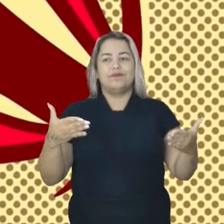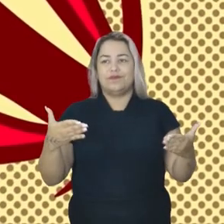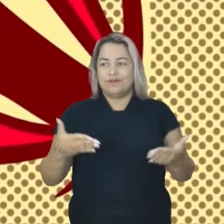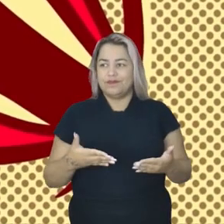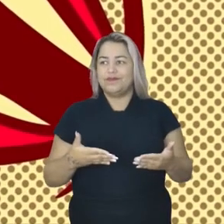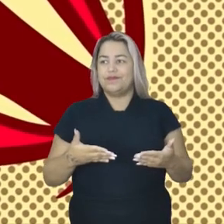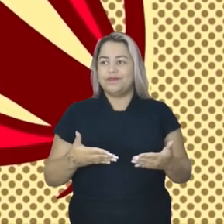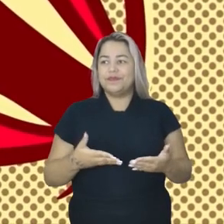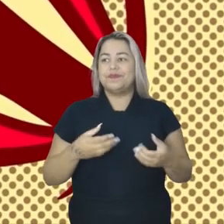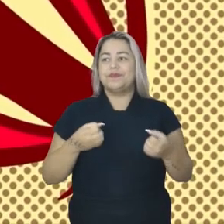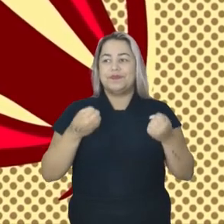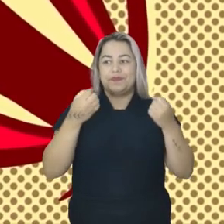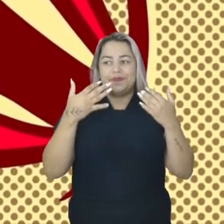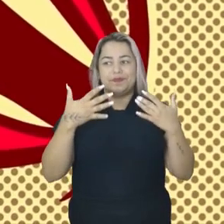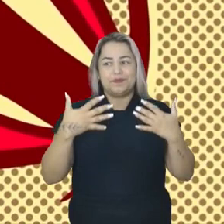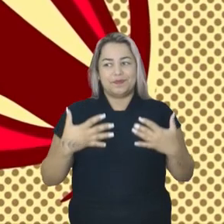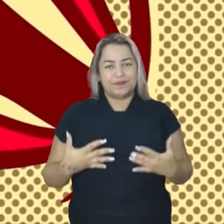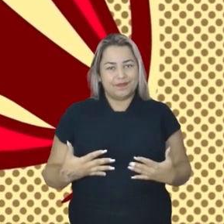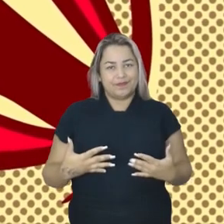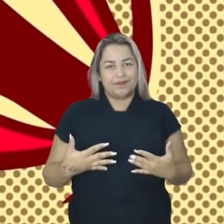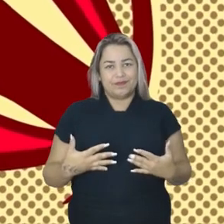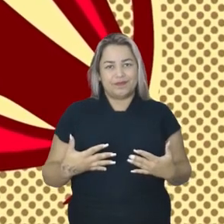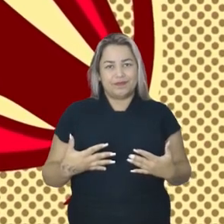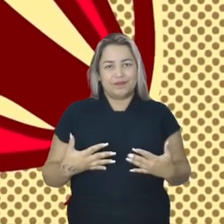agora eu vou falar.